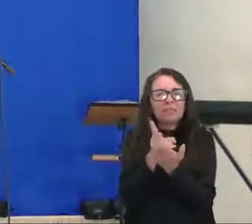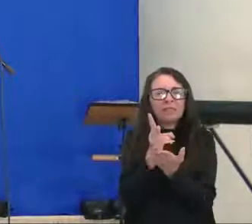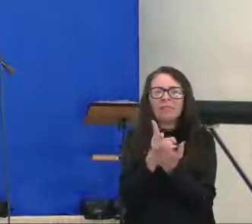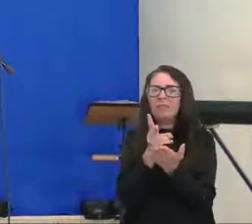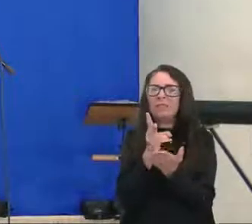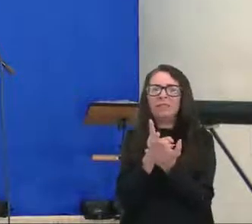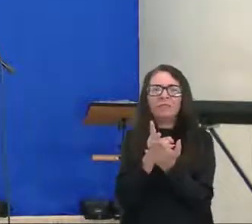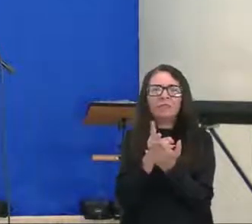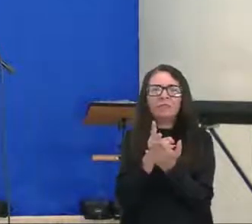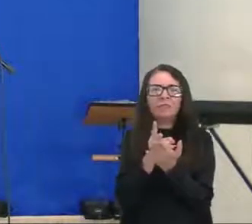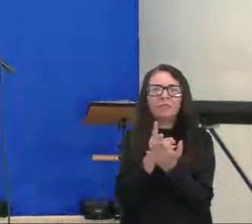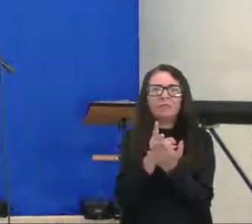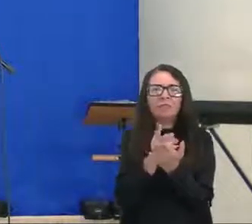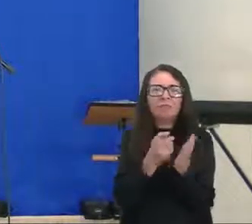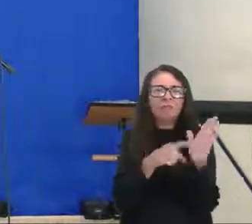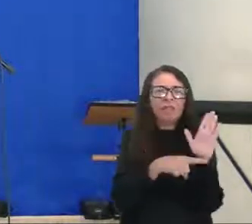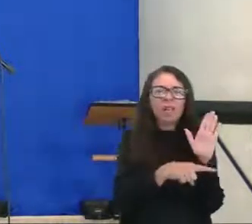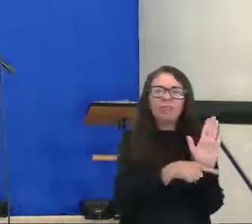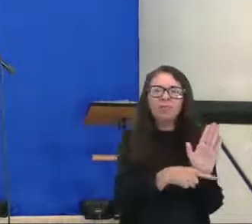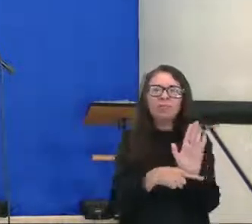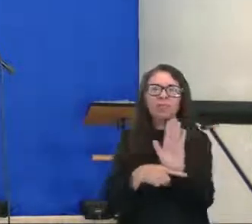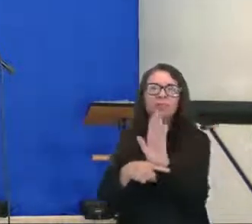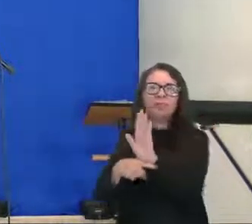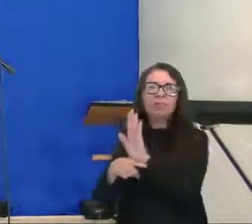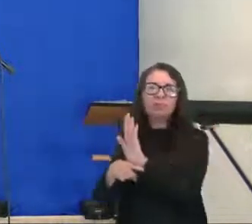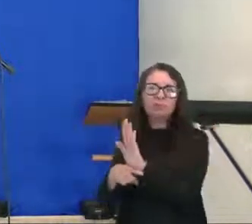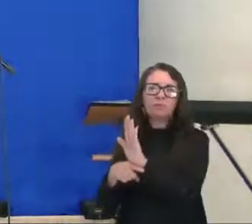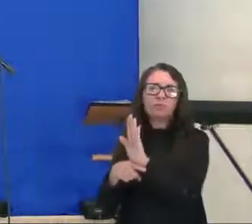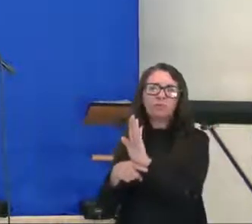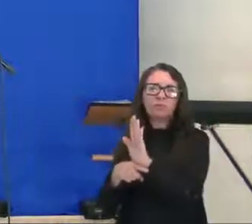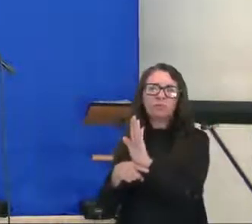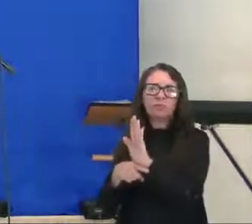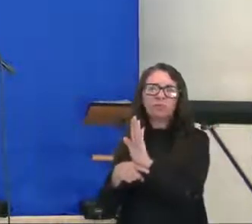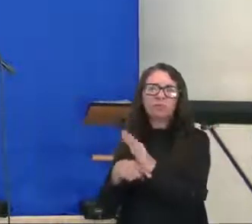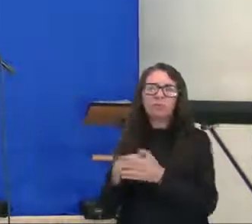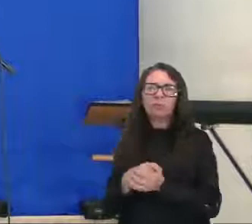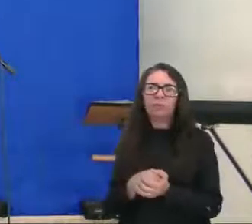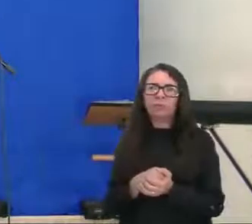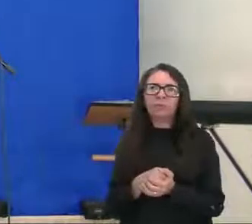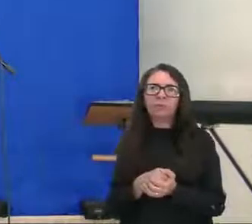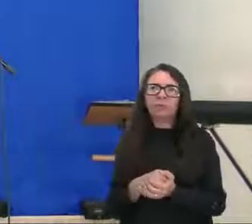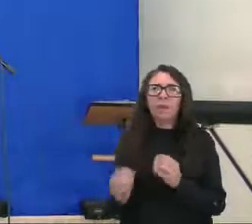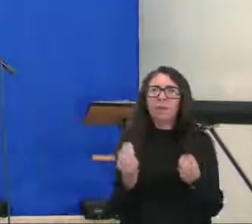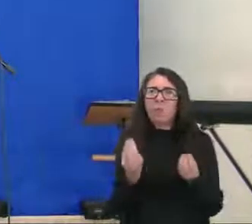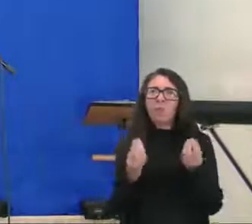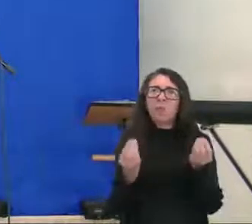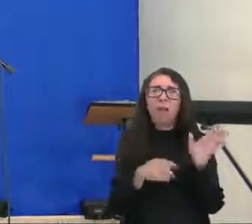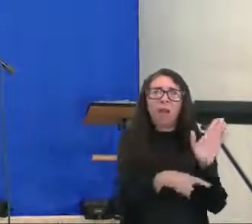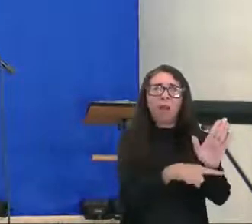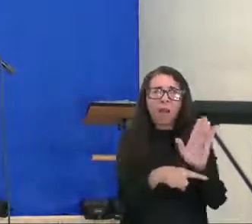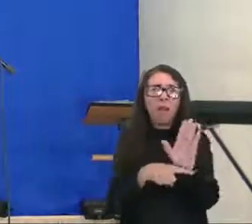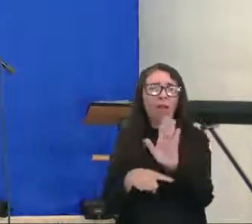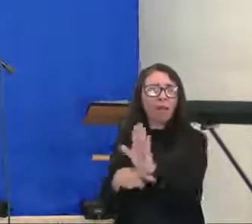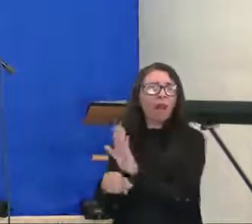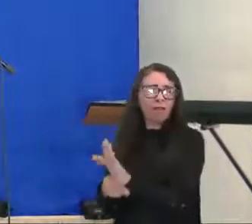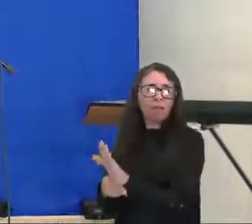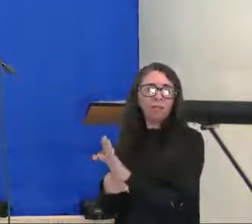também sem procurar saber as necessidades do próximo. Vale um revés.